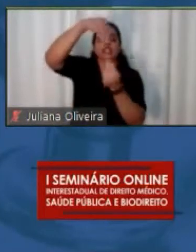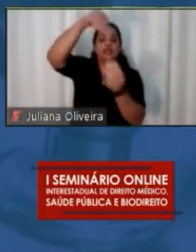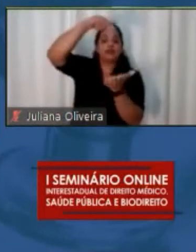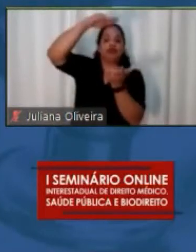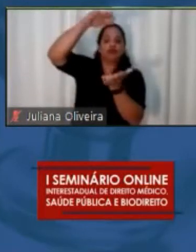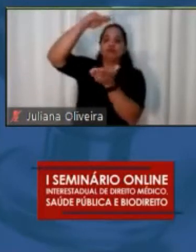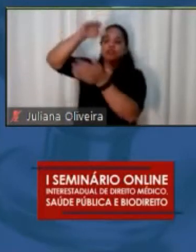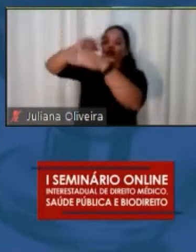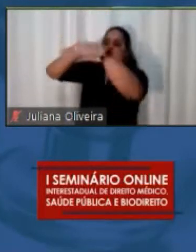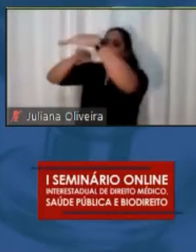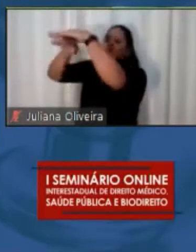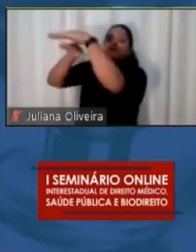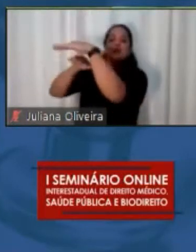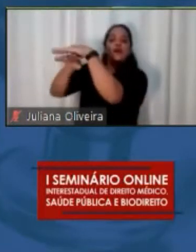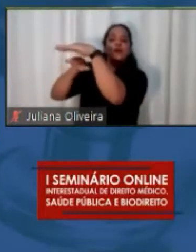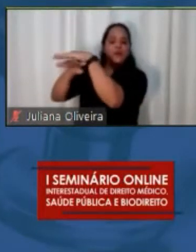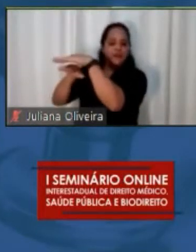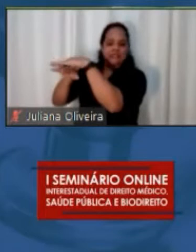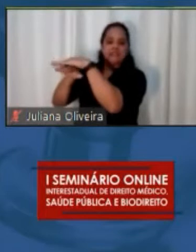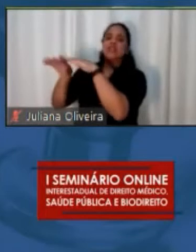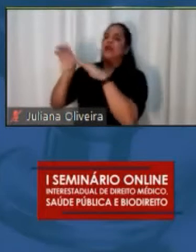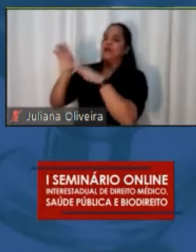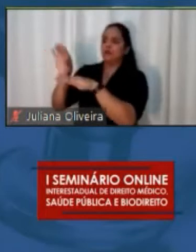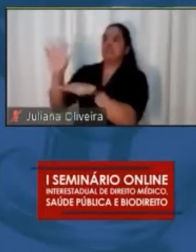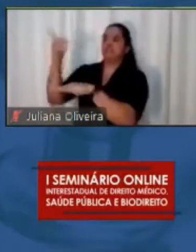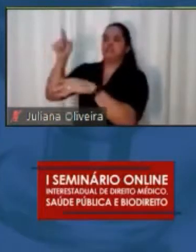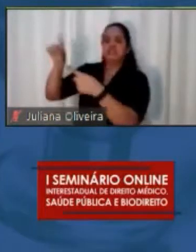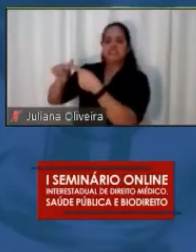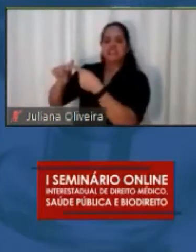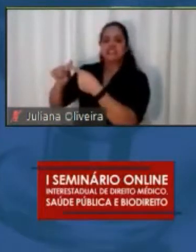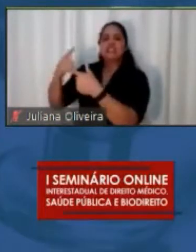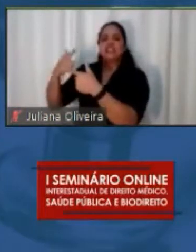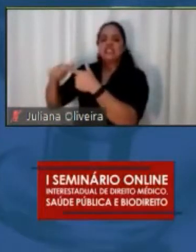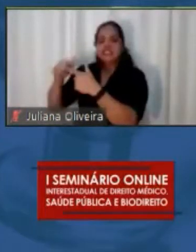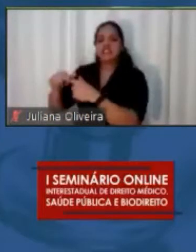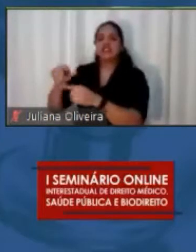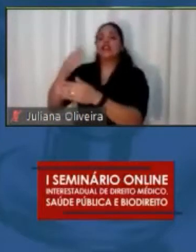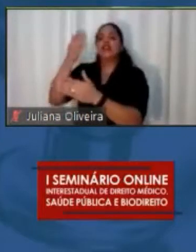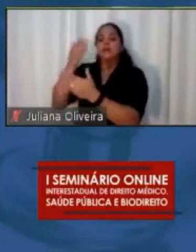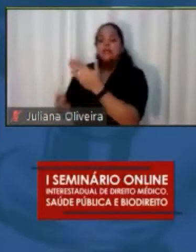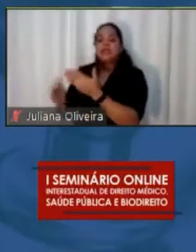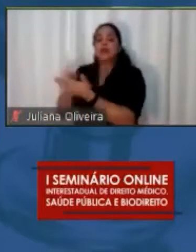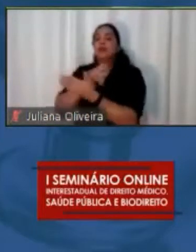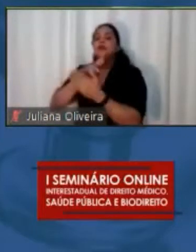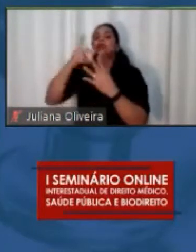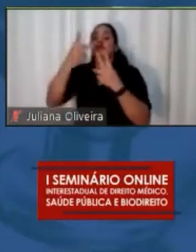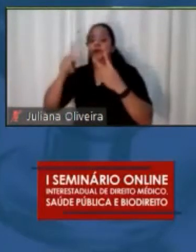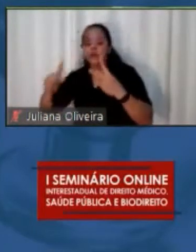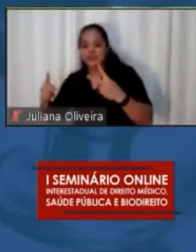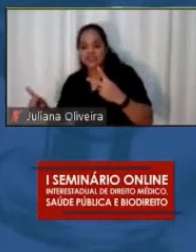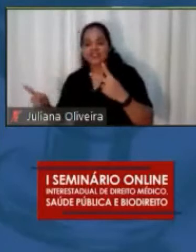que ficam guardadas. Existe queda do 2,3-DPG intraeritrocitário, que é a enzima responsável por